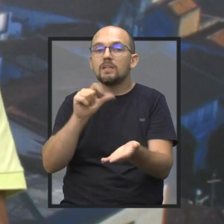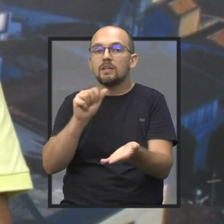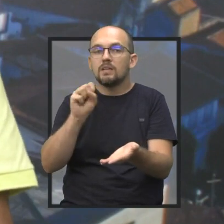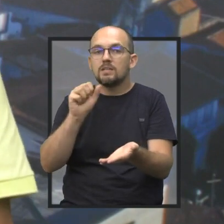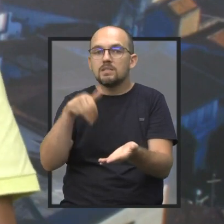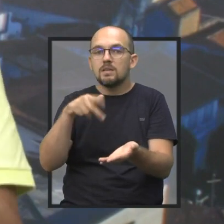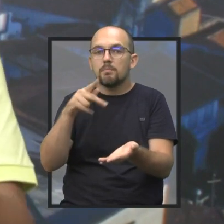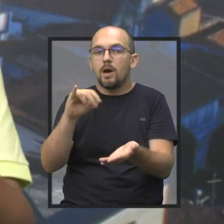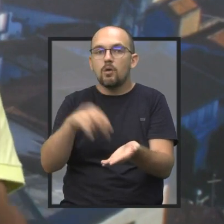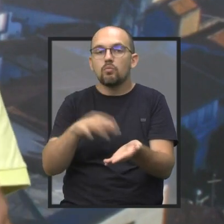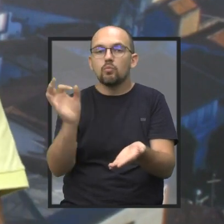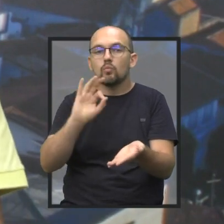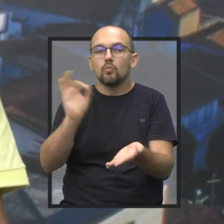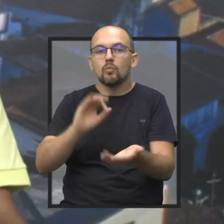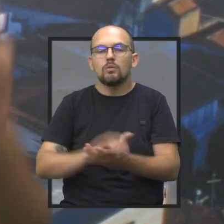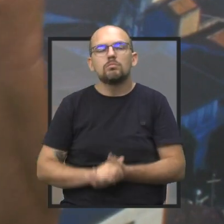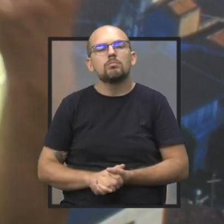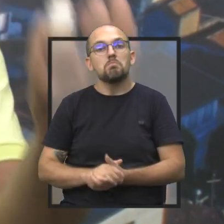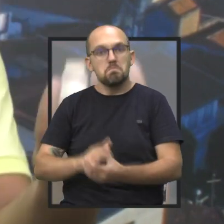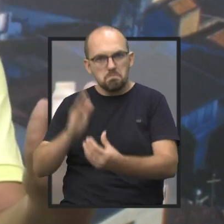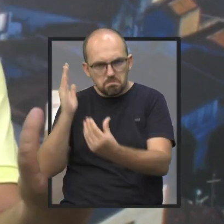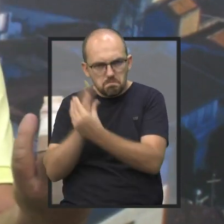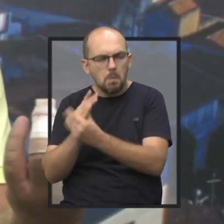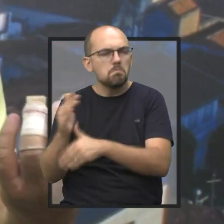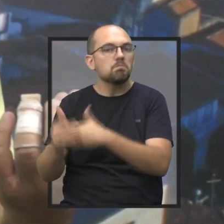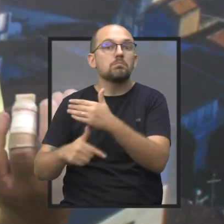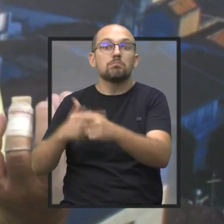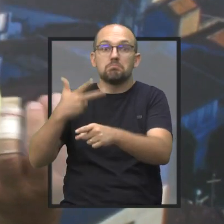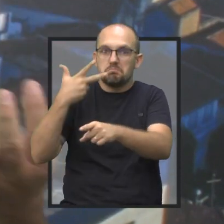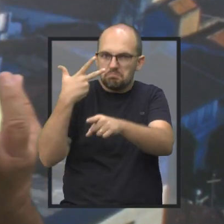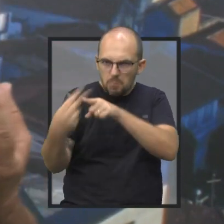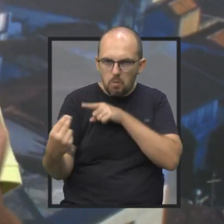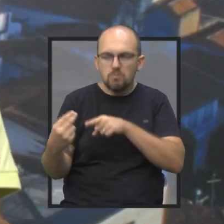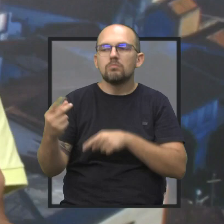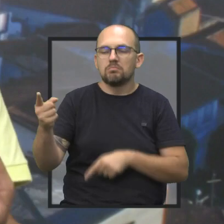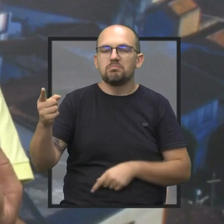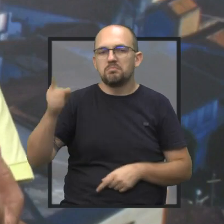cronograma. Acabei ganhando o processo e foi assaltado.